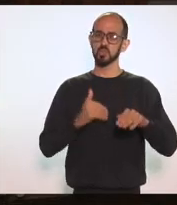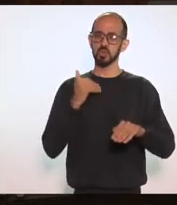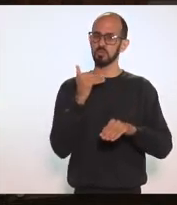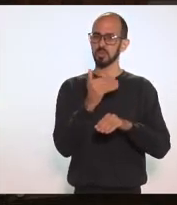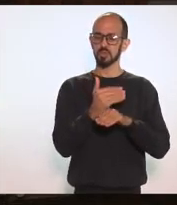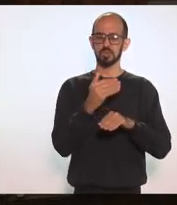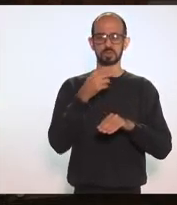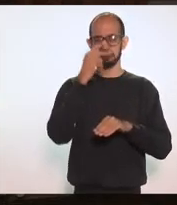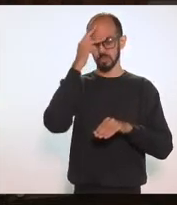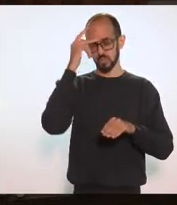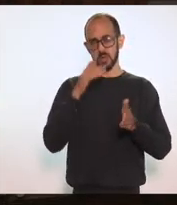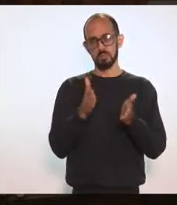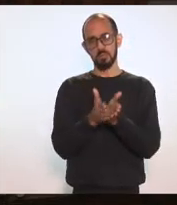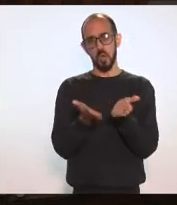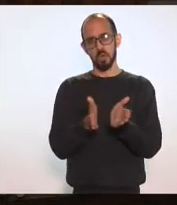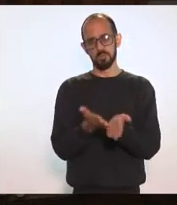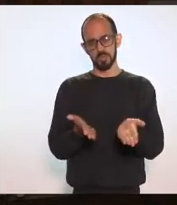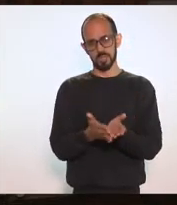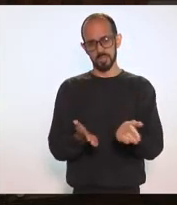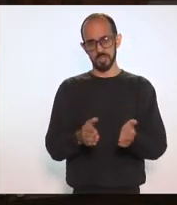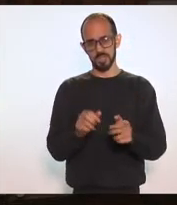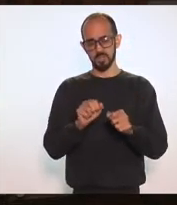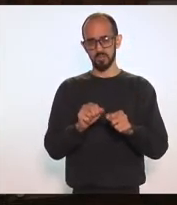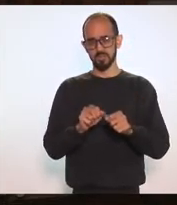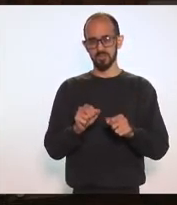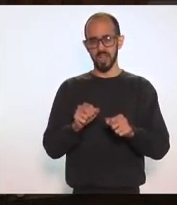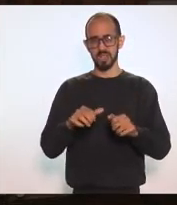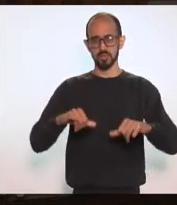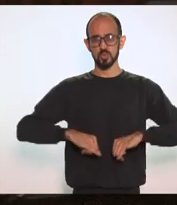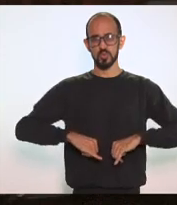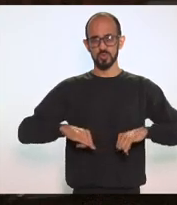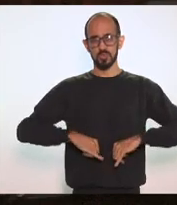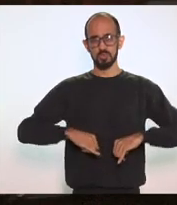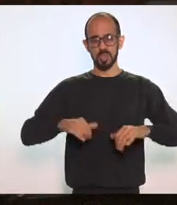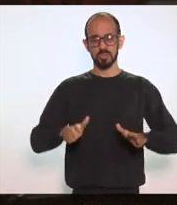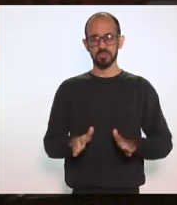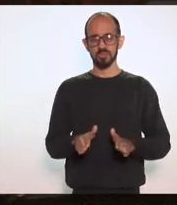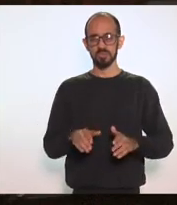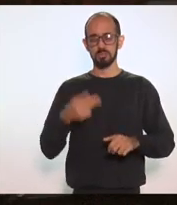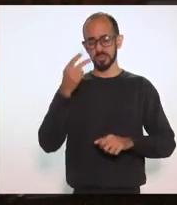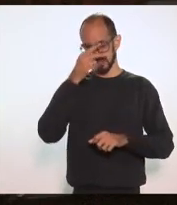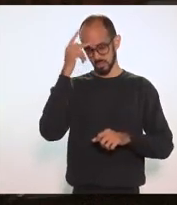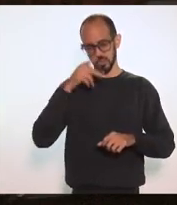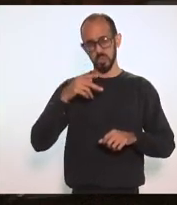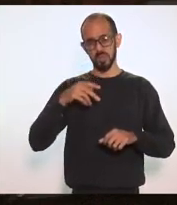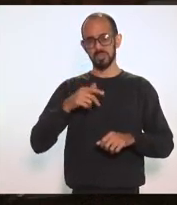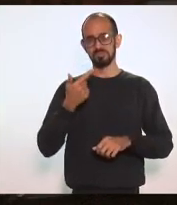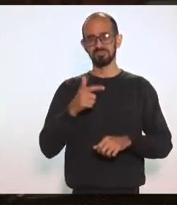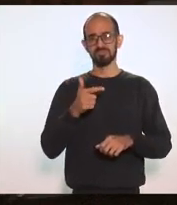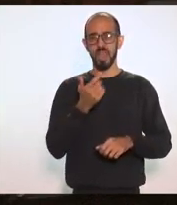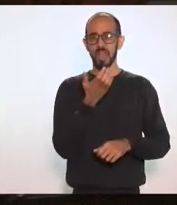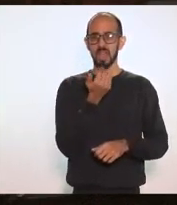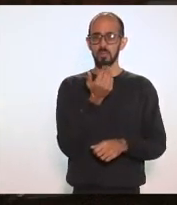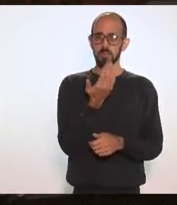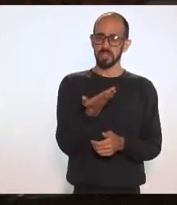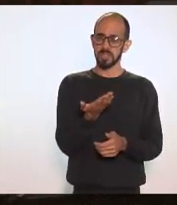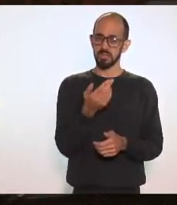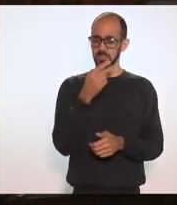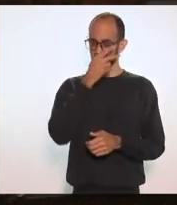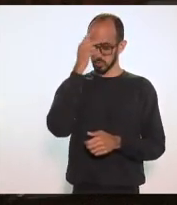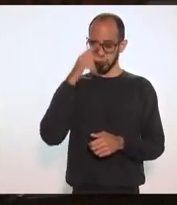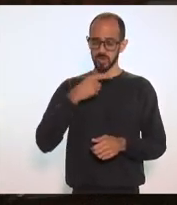pobreza, afeta, sobretudo, a miséria, afeta, sobretudo, aqueles e aquelas que já